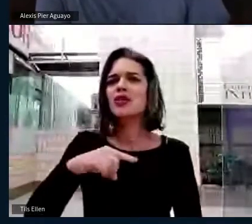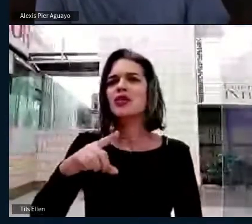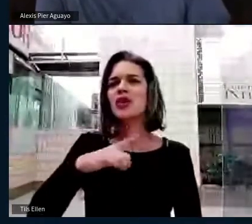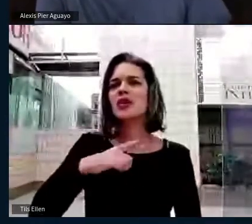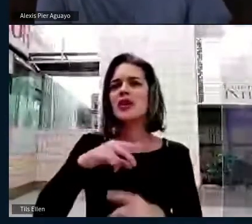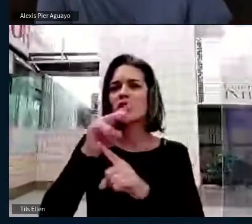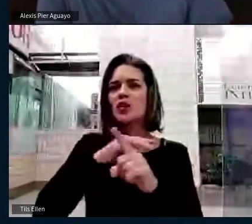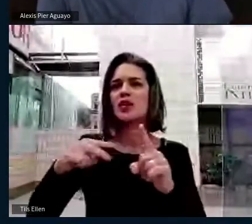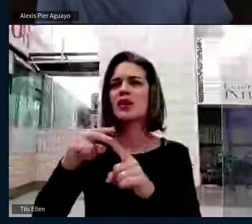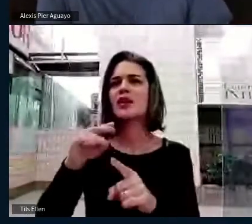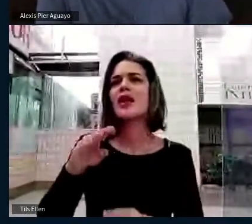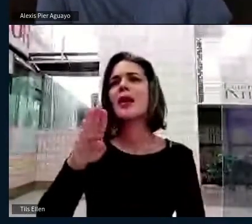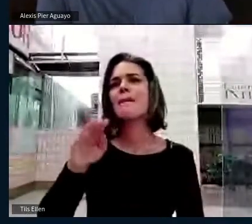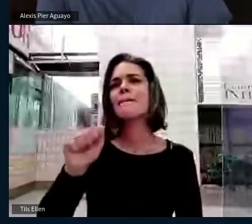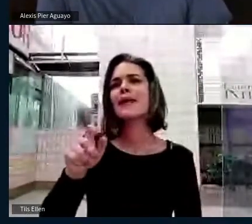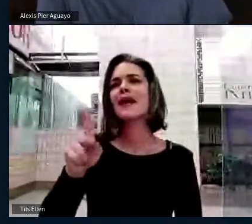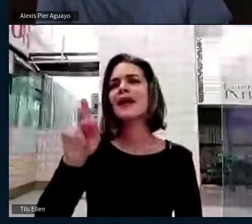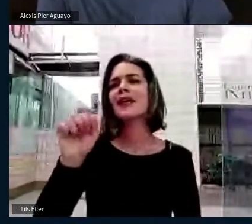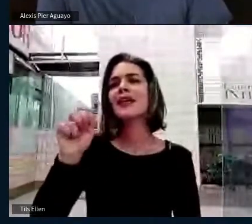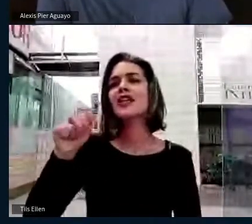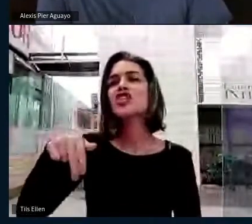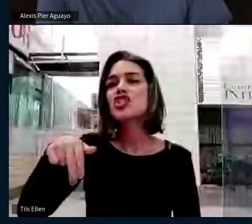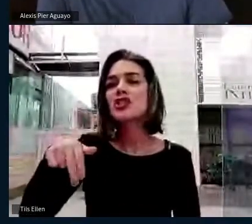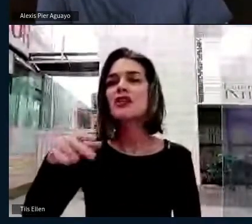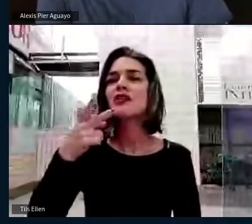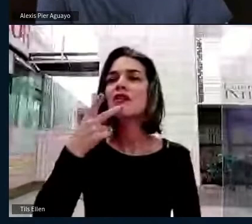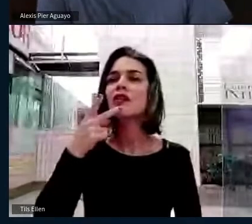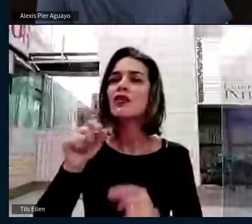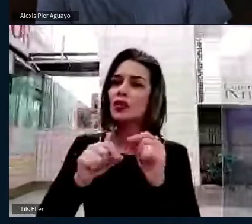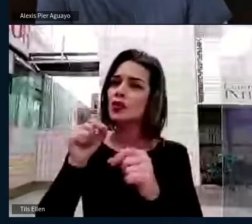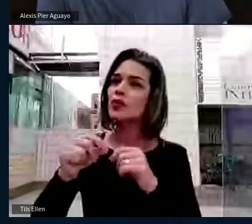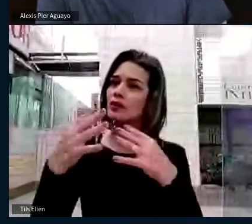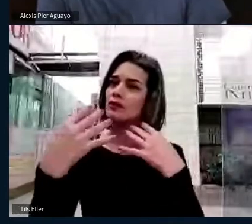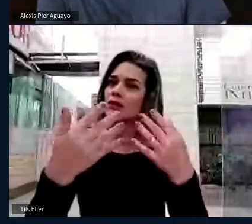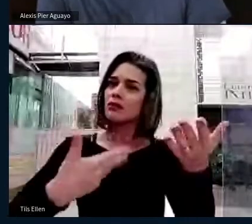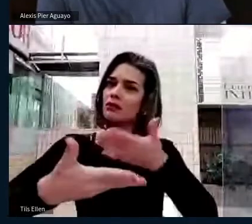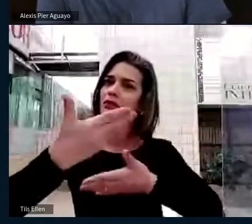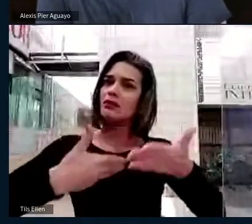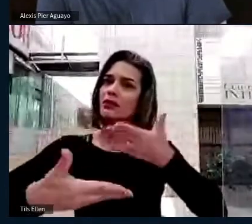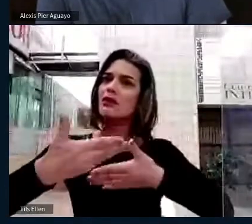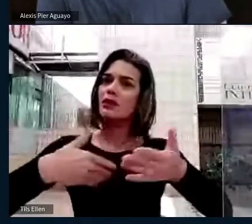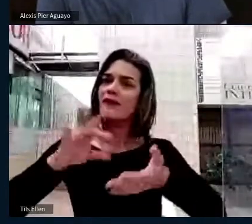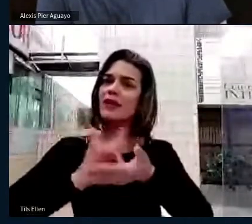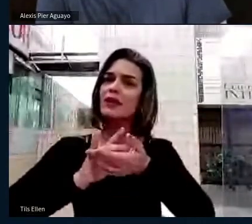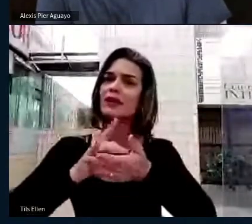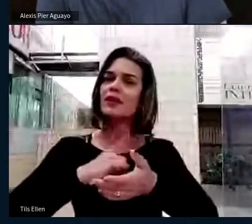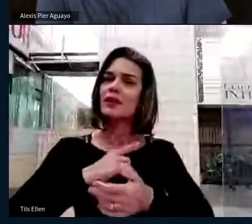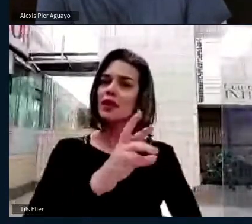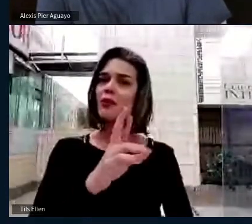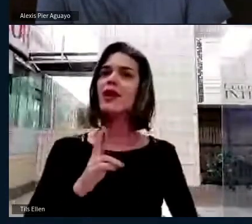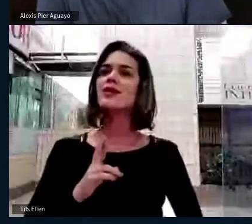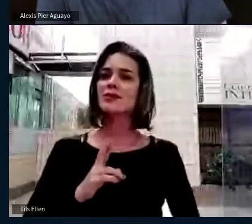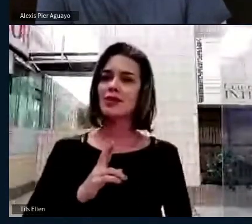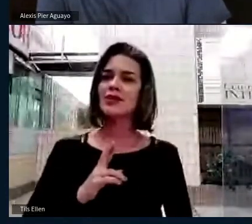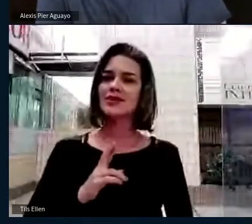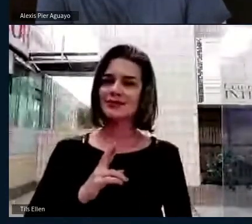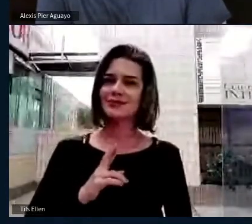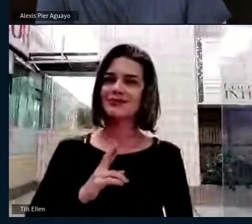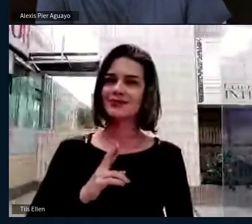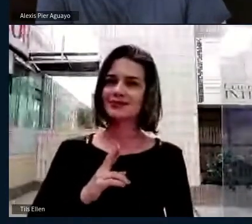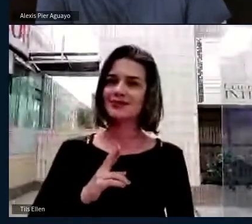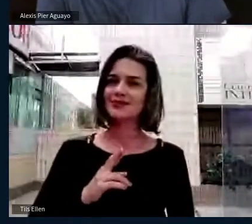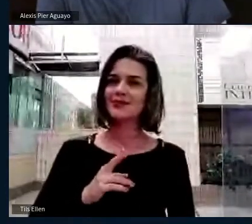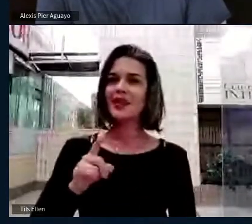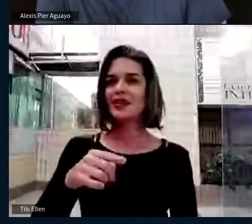perspectiva bakhtiniana, ela é real, tão real que gera resposta e que gera tudo que aconteceu. Então, eu